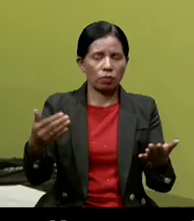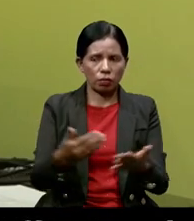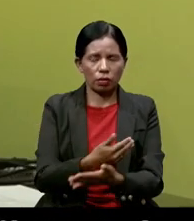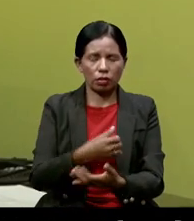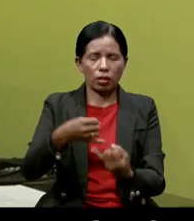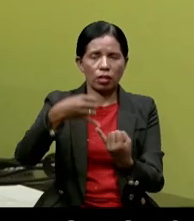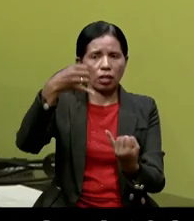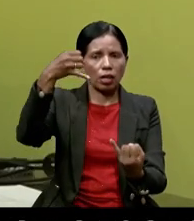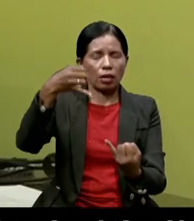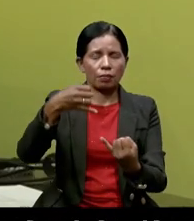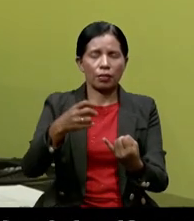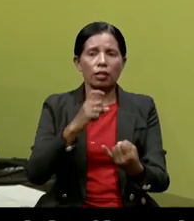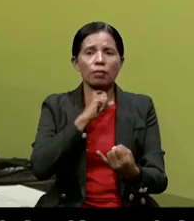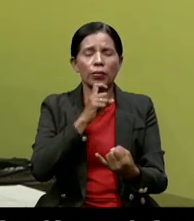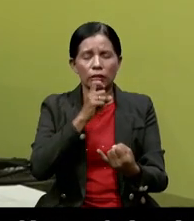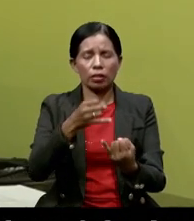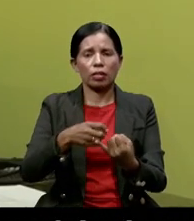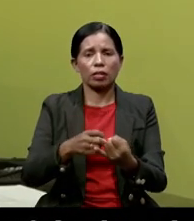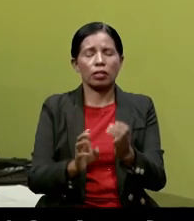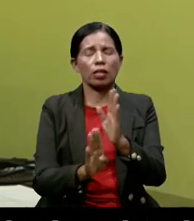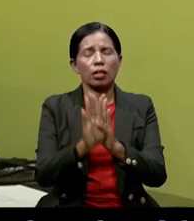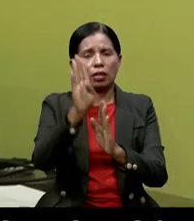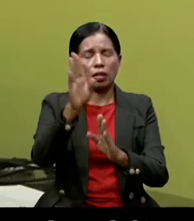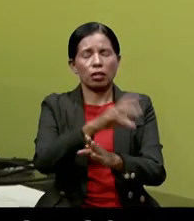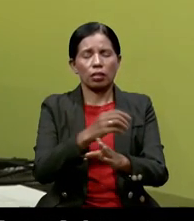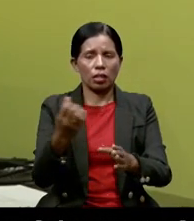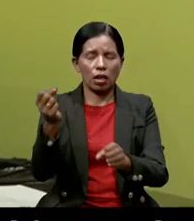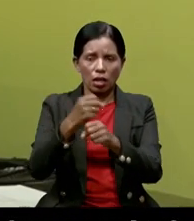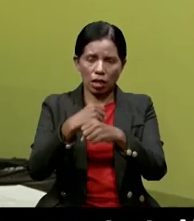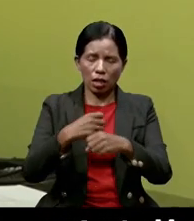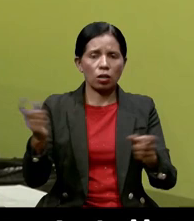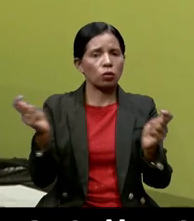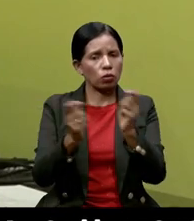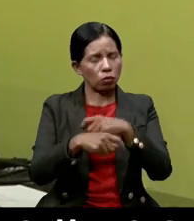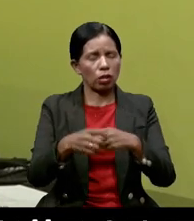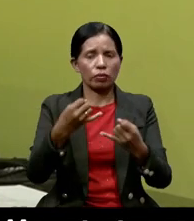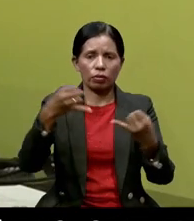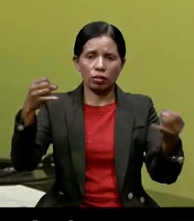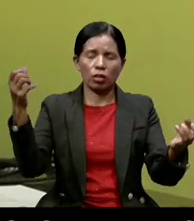ne ia ne cal dia que te velu usa fira fale mas quase fiu serne tarifa ne be ia dilar